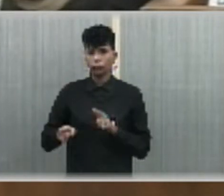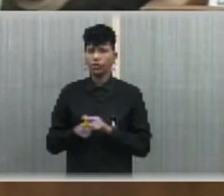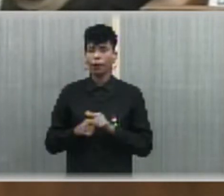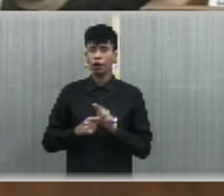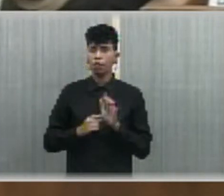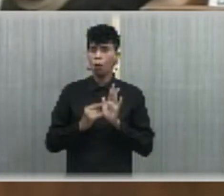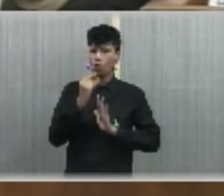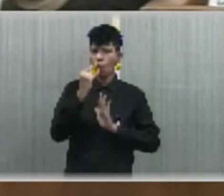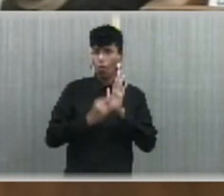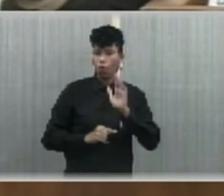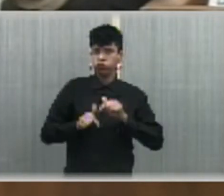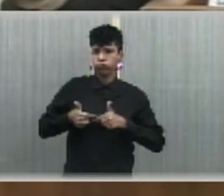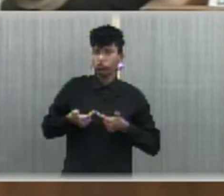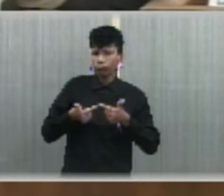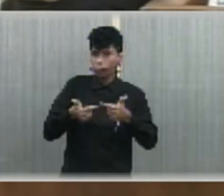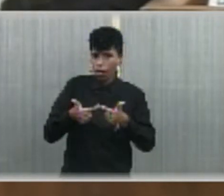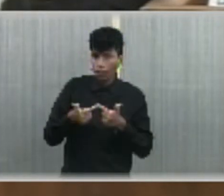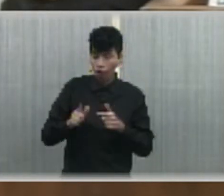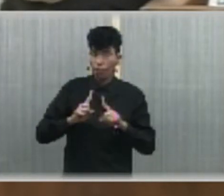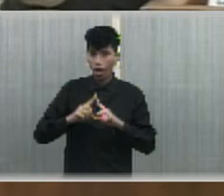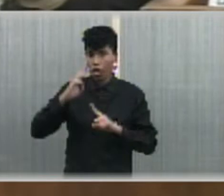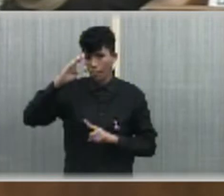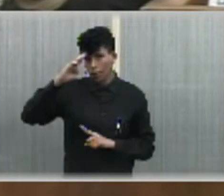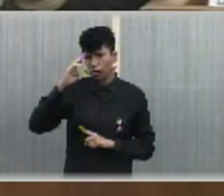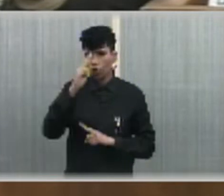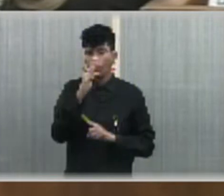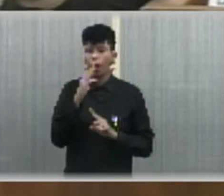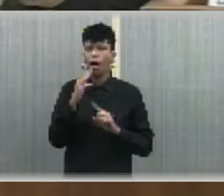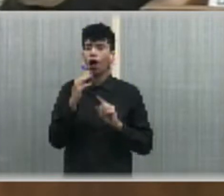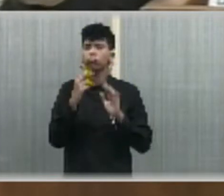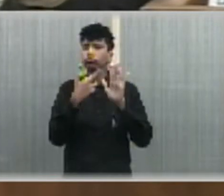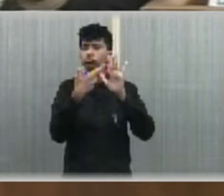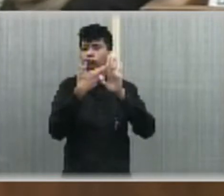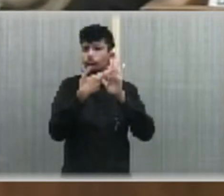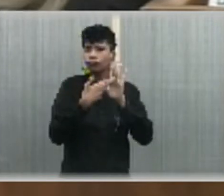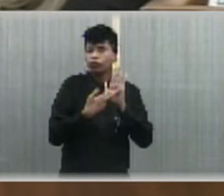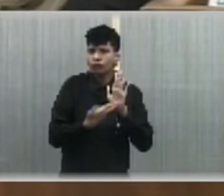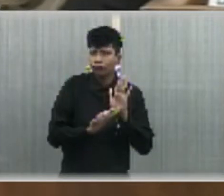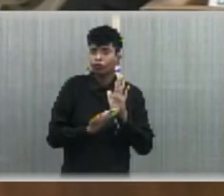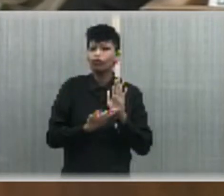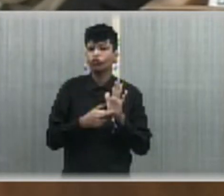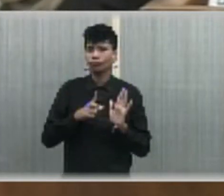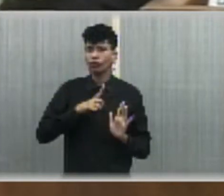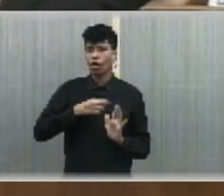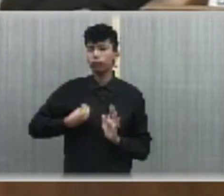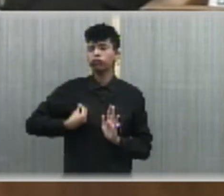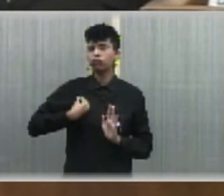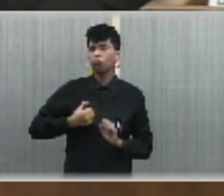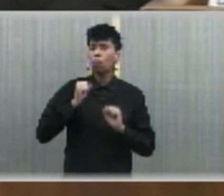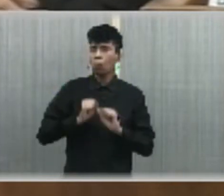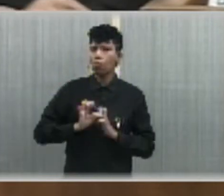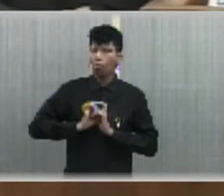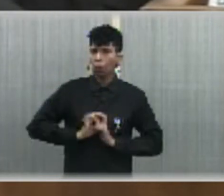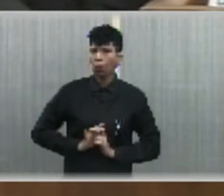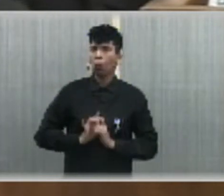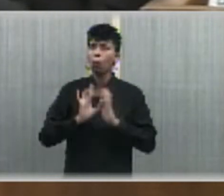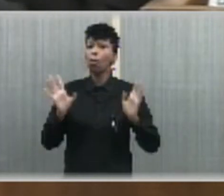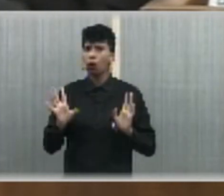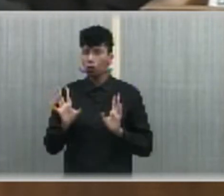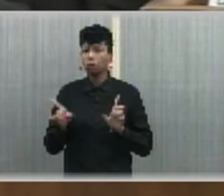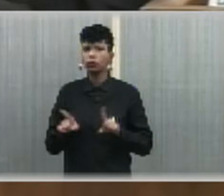trabalho, cronograma das obras e, principalmente, os termos que aquiescência, permissão e anuência